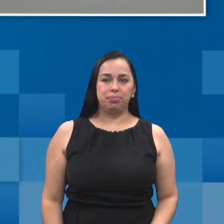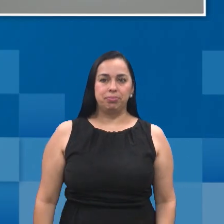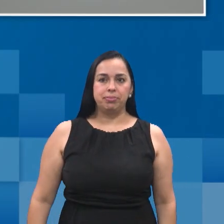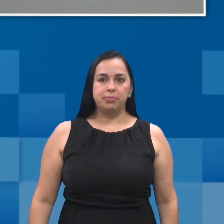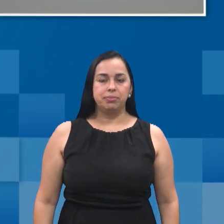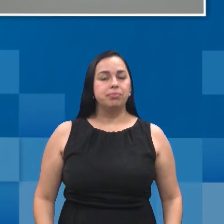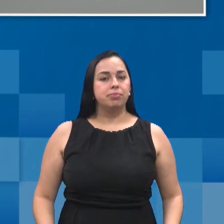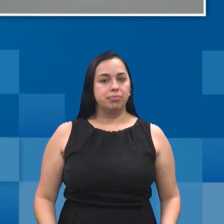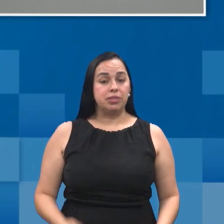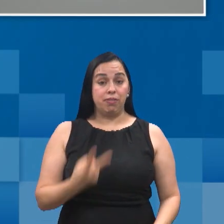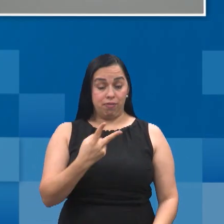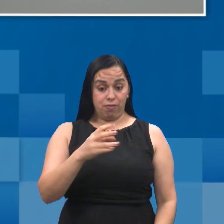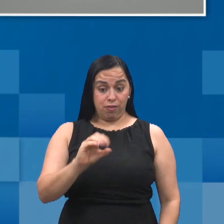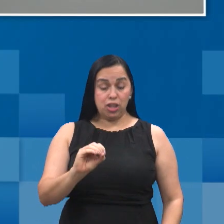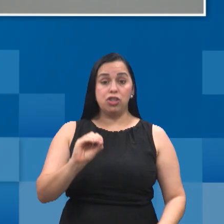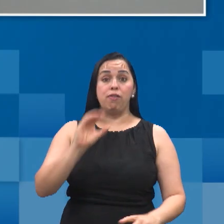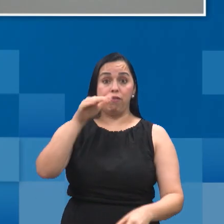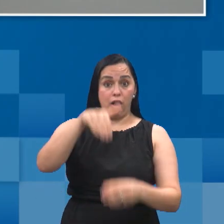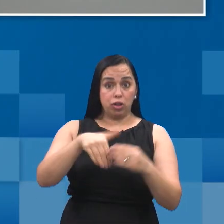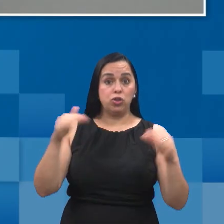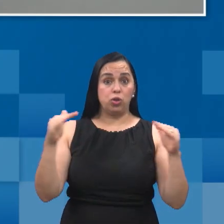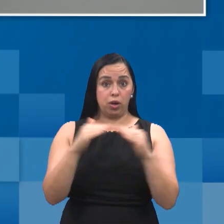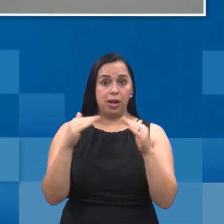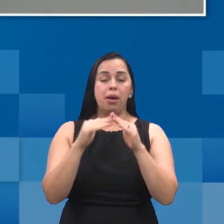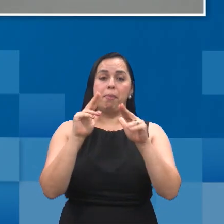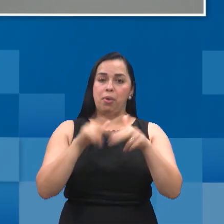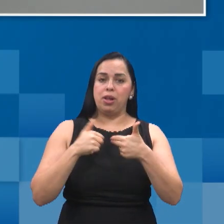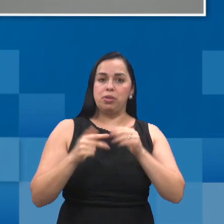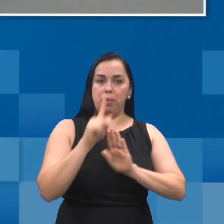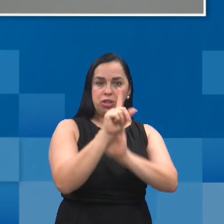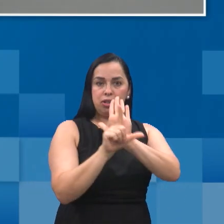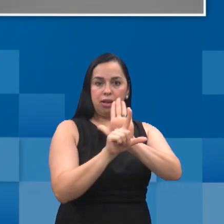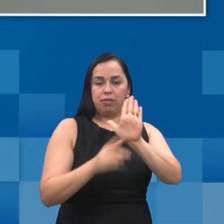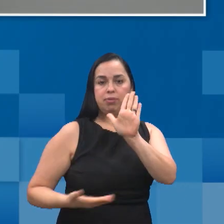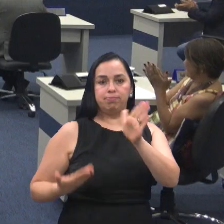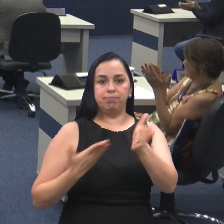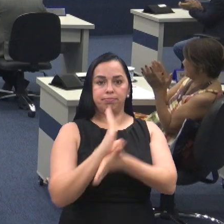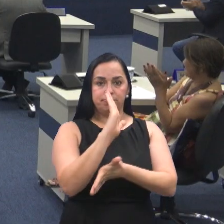Com 20 votos favoráveis, está aprovado por unanimidade.